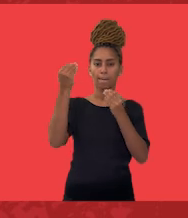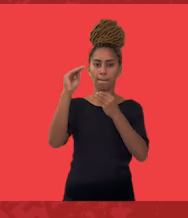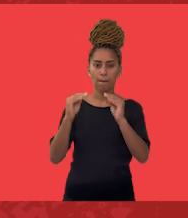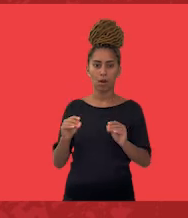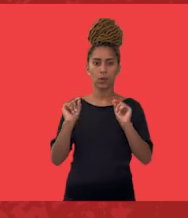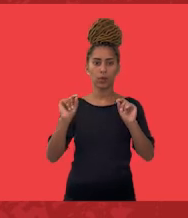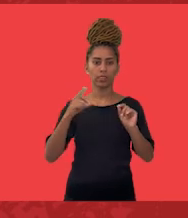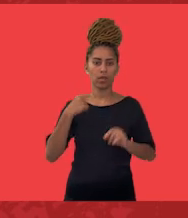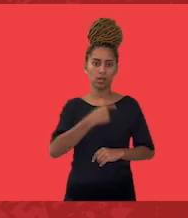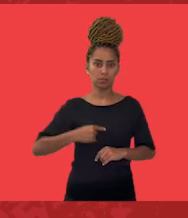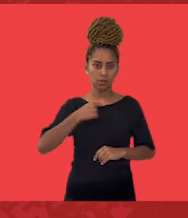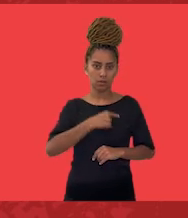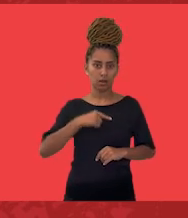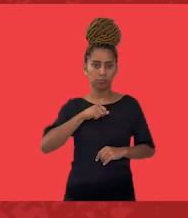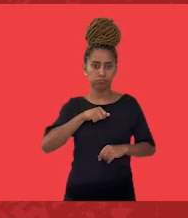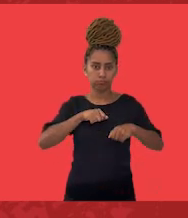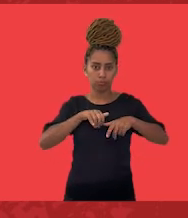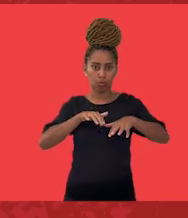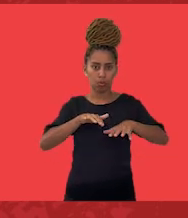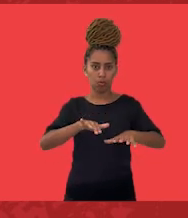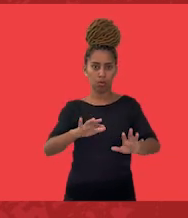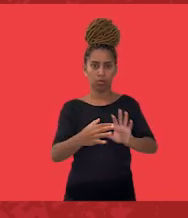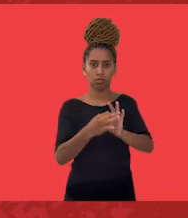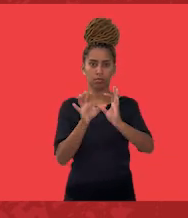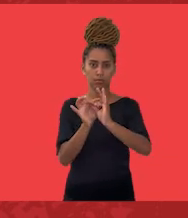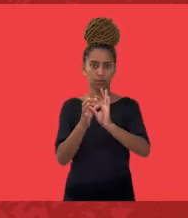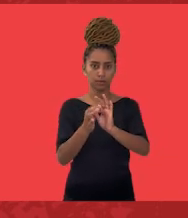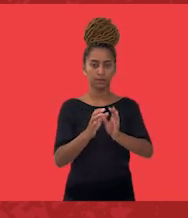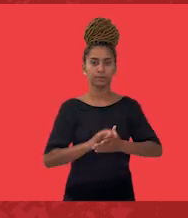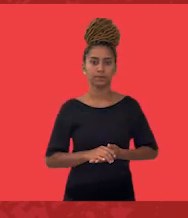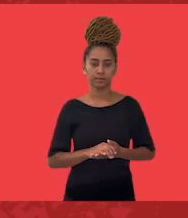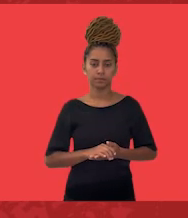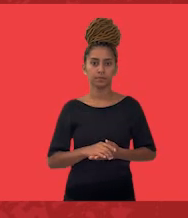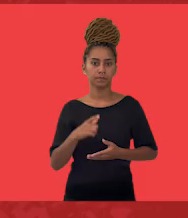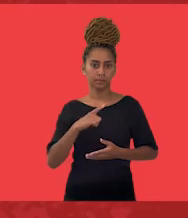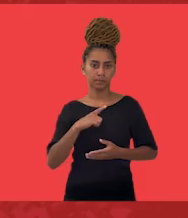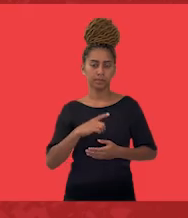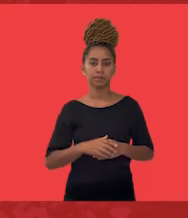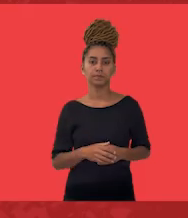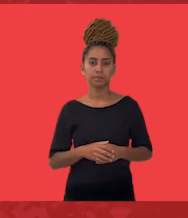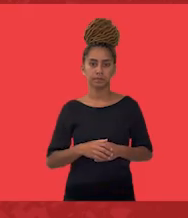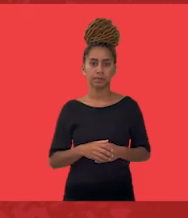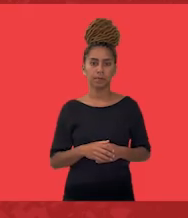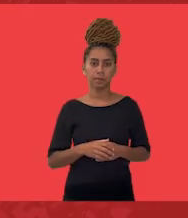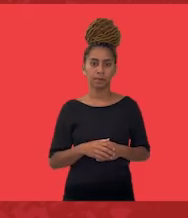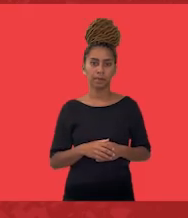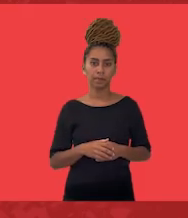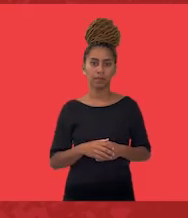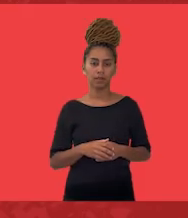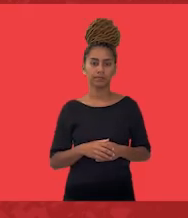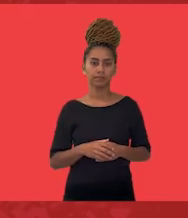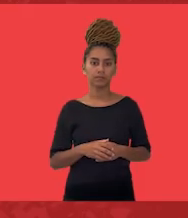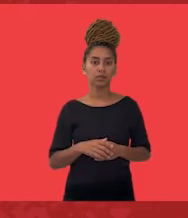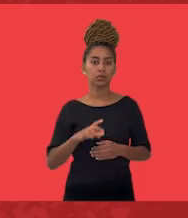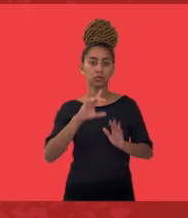6 outras silhuetas femininas rascunhadas. Elas possuem um espiral no peito que derrama um fluido que